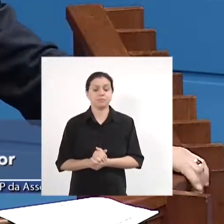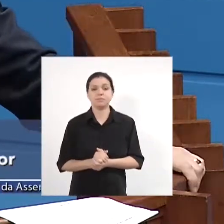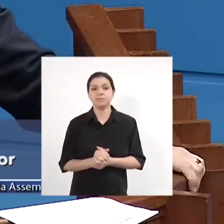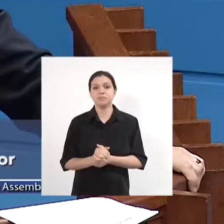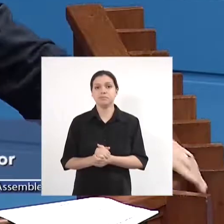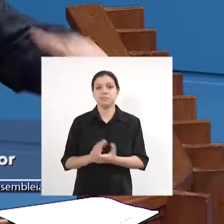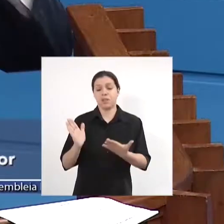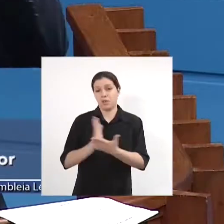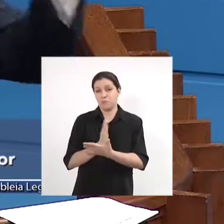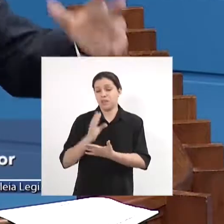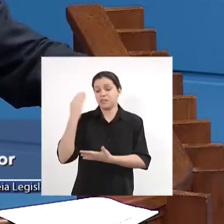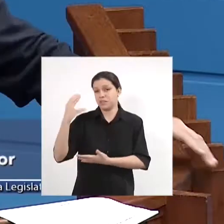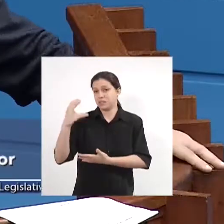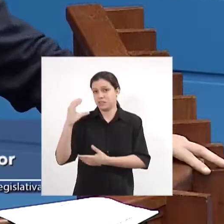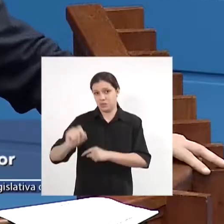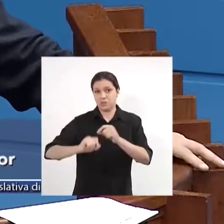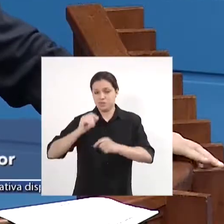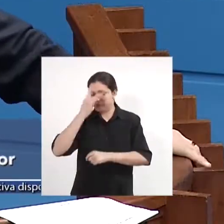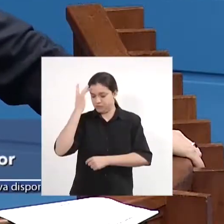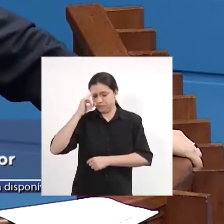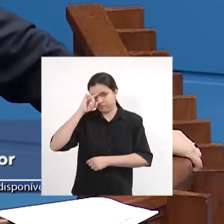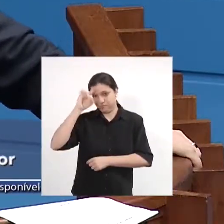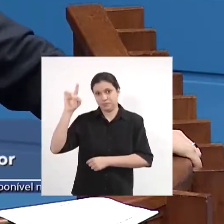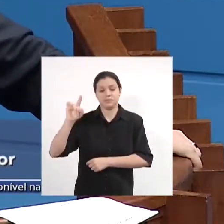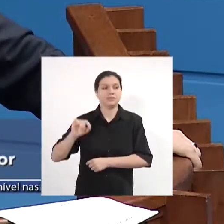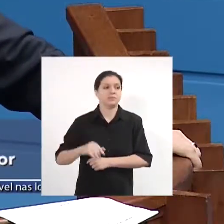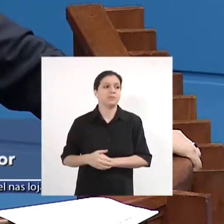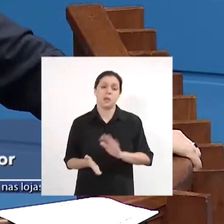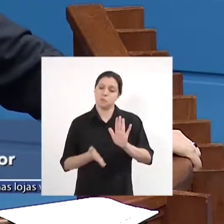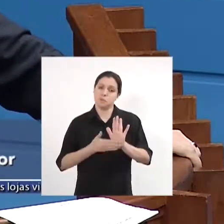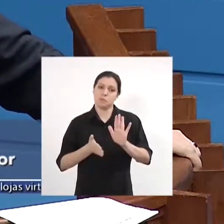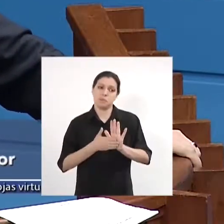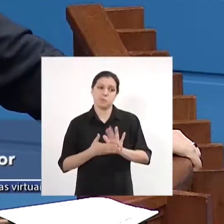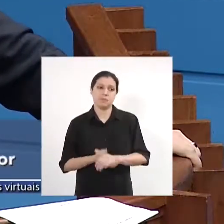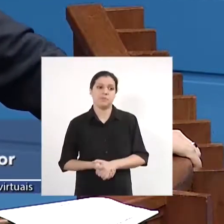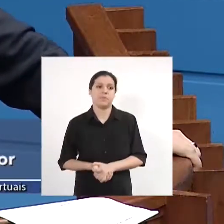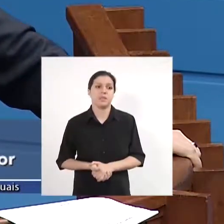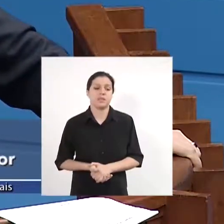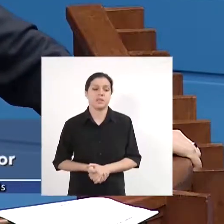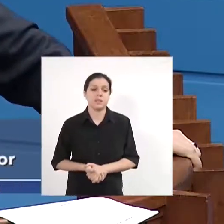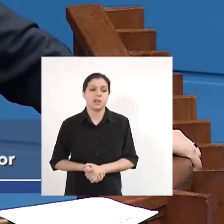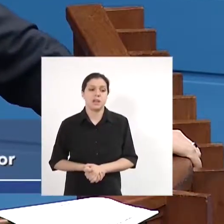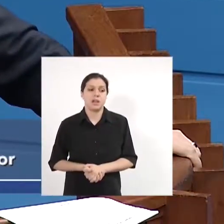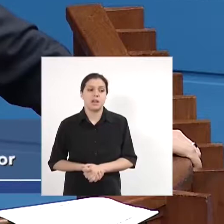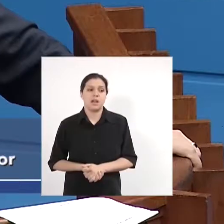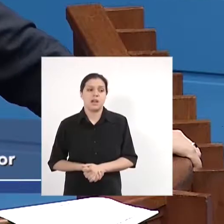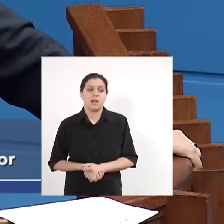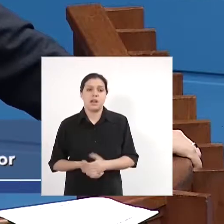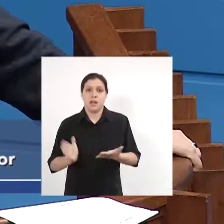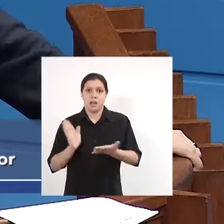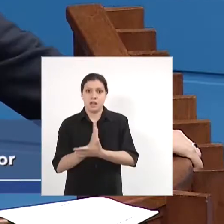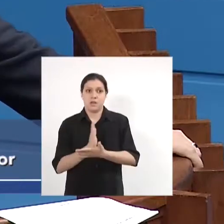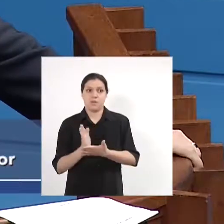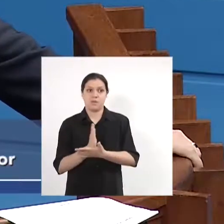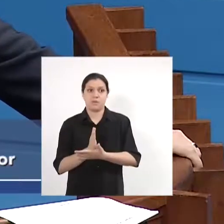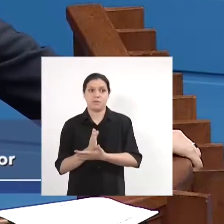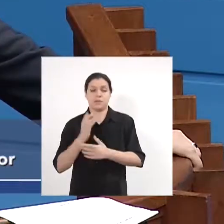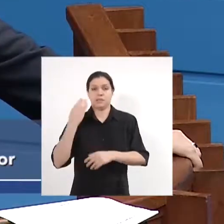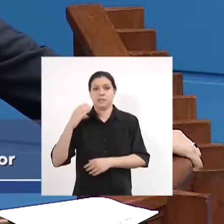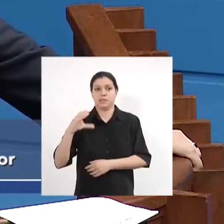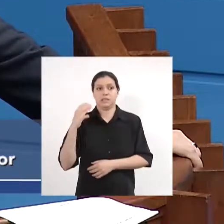dizem determinados ideólogos, né, dessas propostas, algumas ciências não dariam um